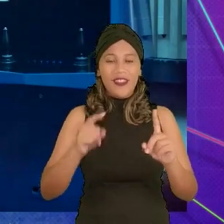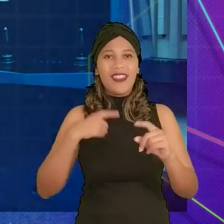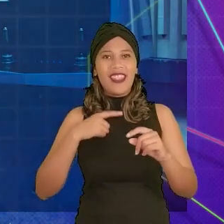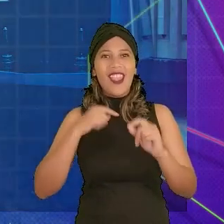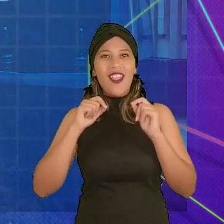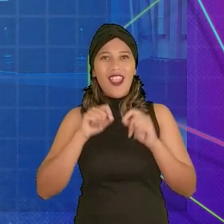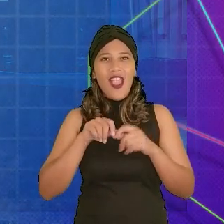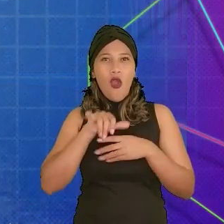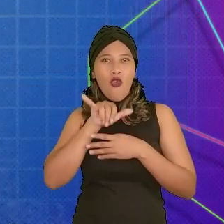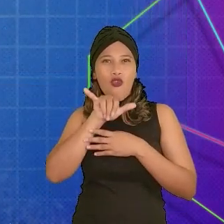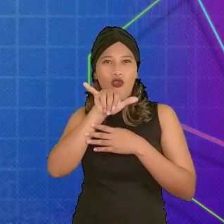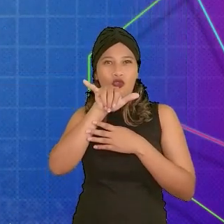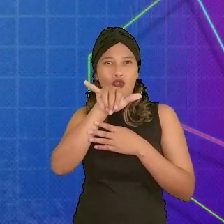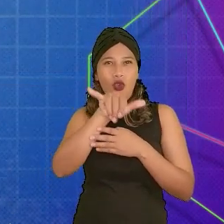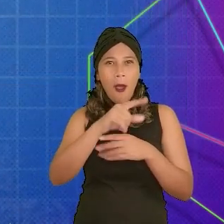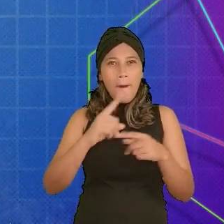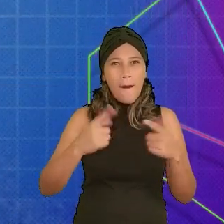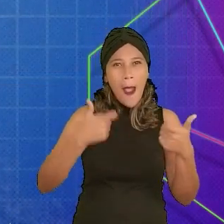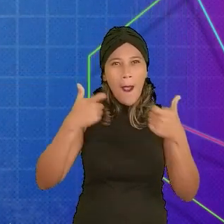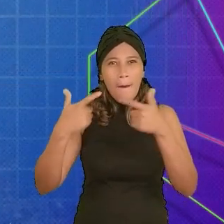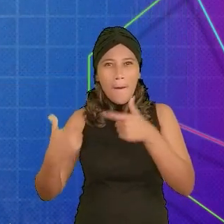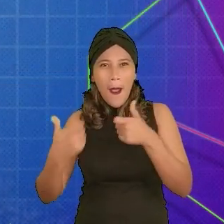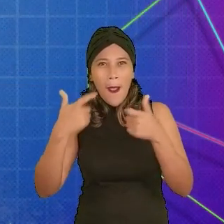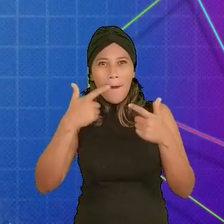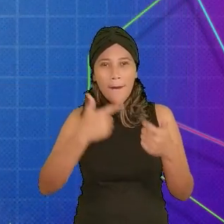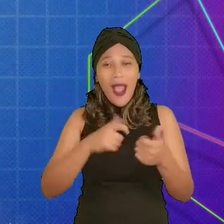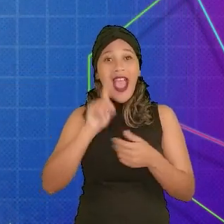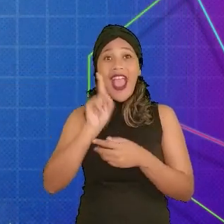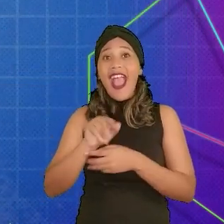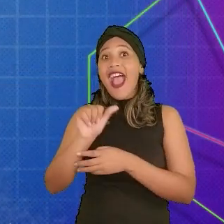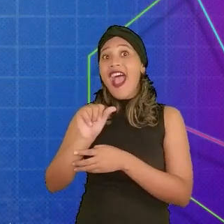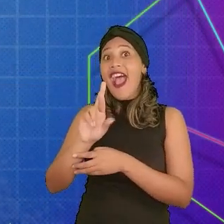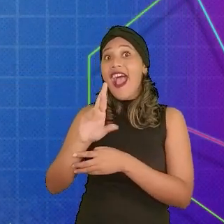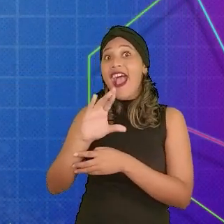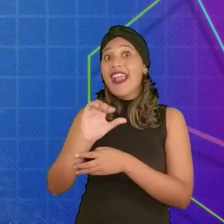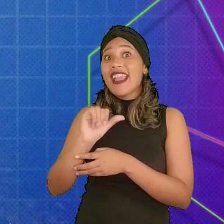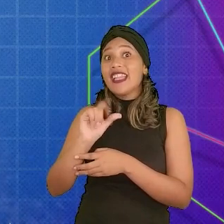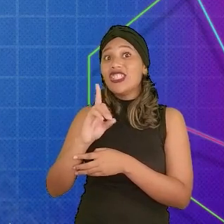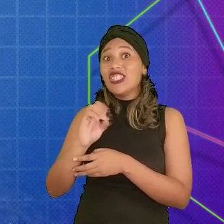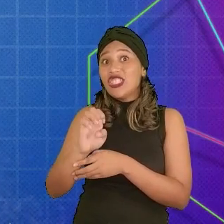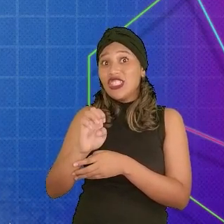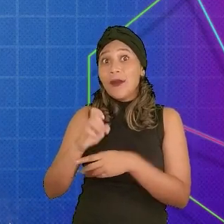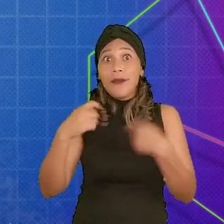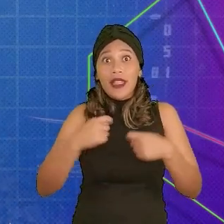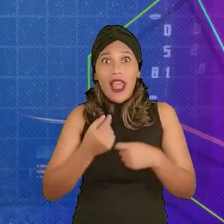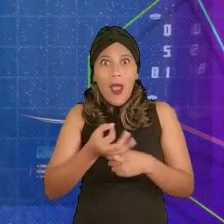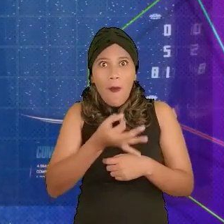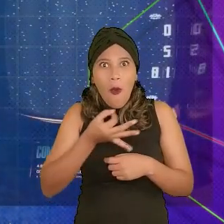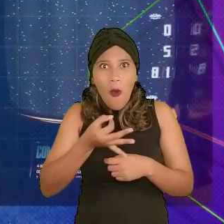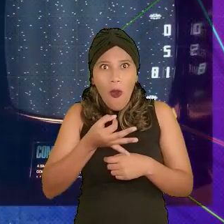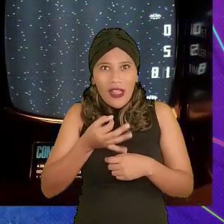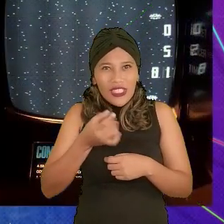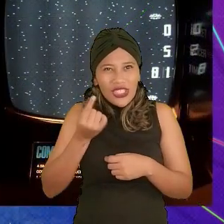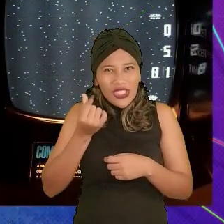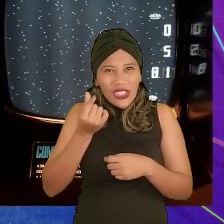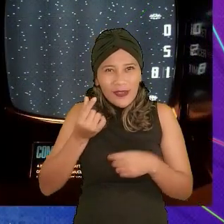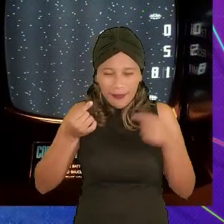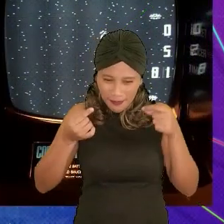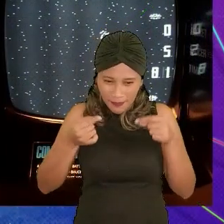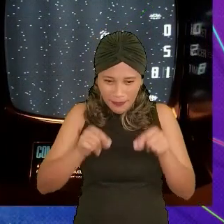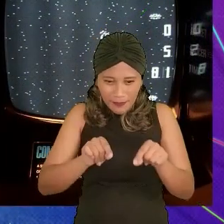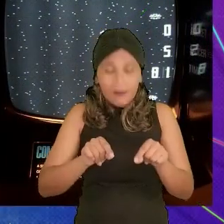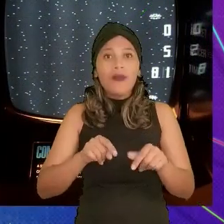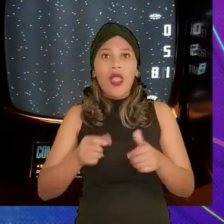de naves. Galera, os primeiros videogames eram arcade, tinham que colocar uma moedinha para jogar. Computer Space,